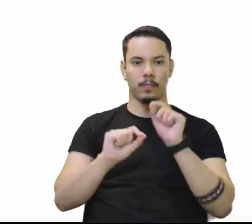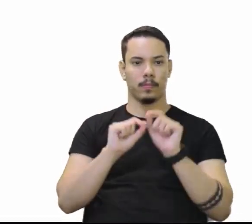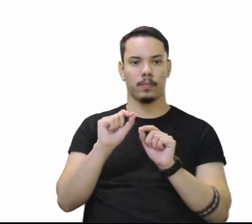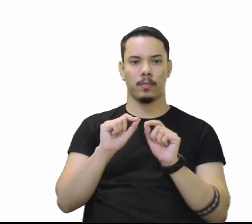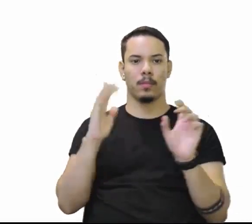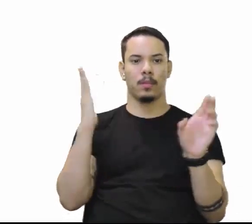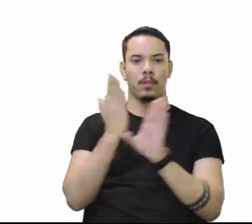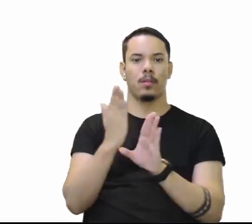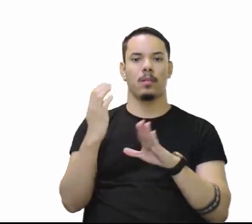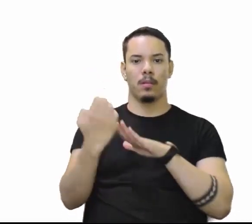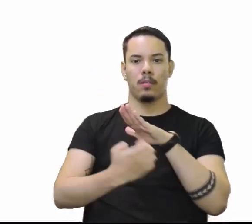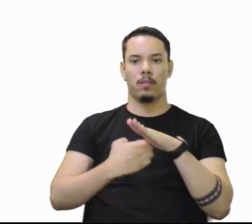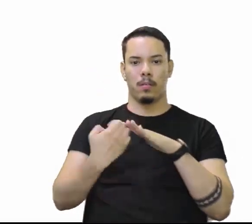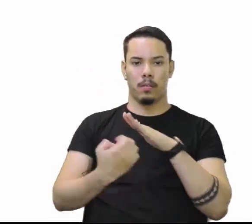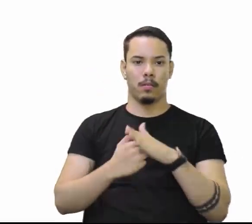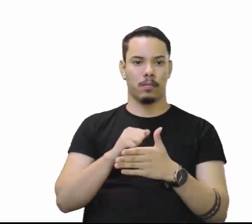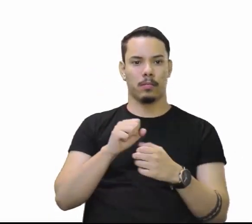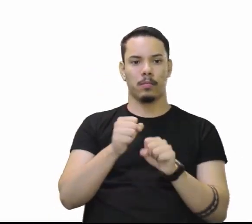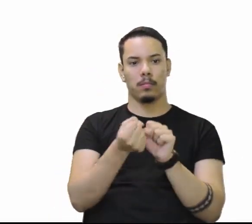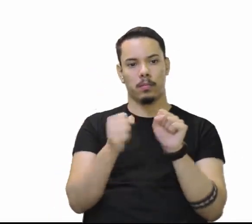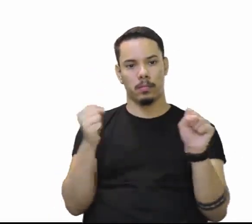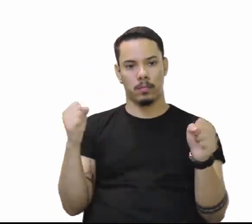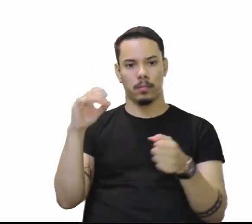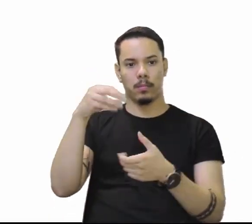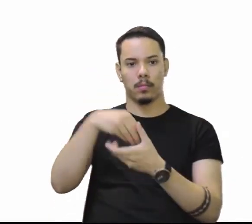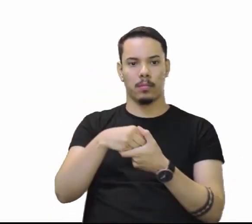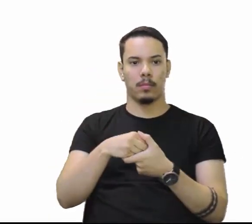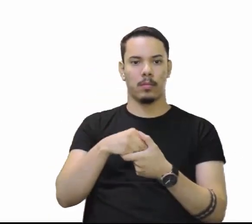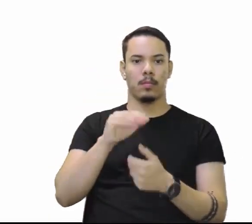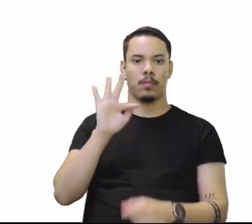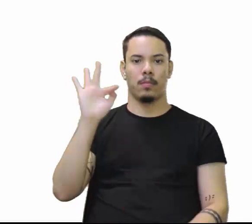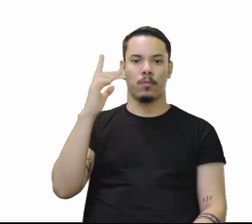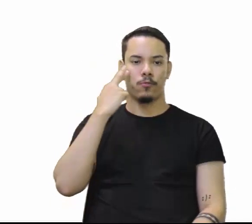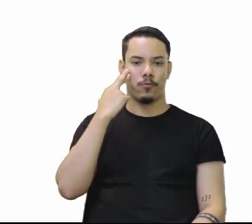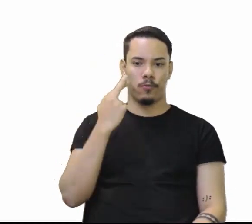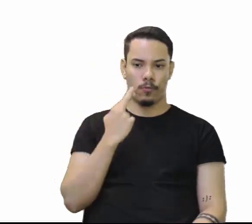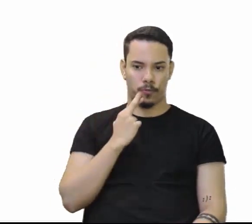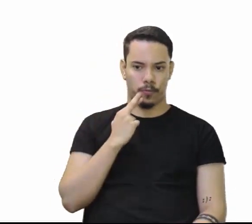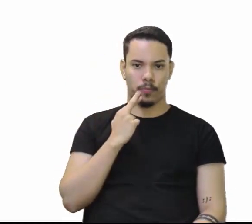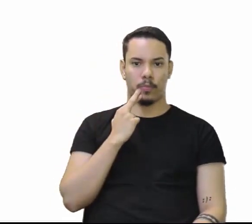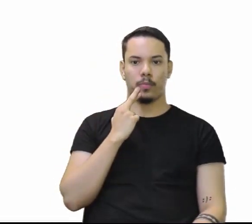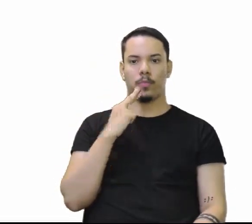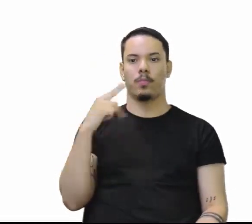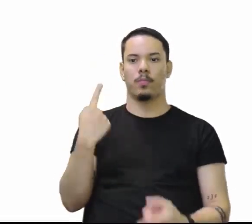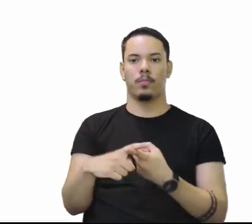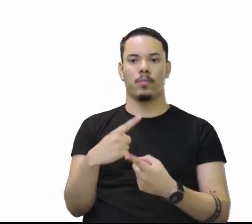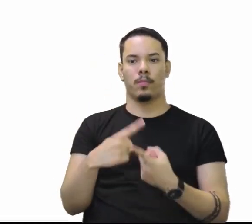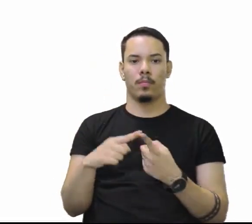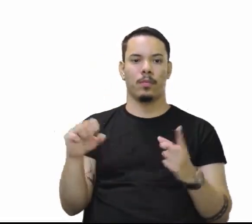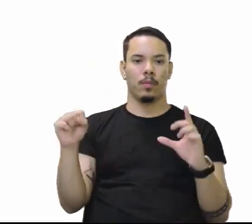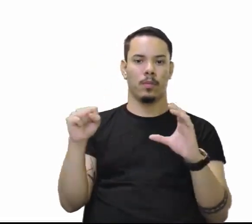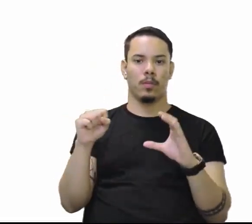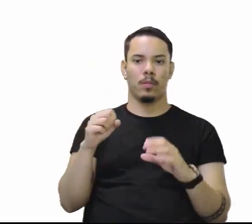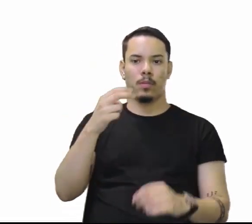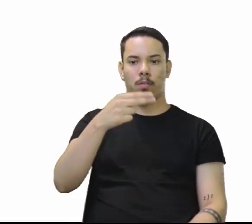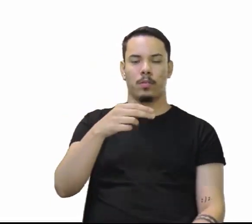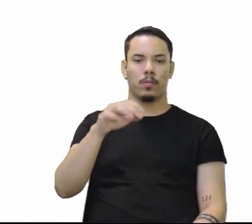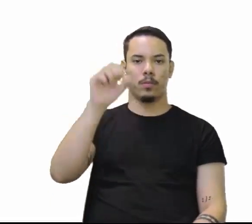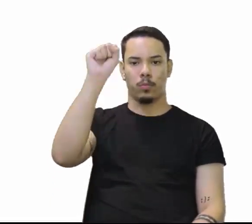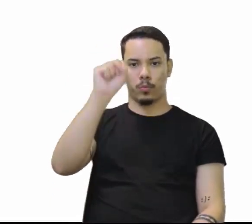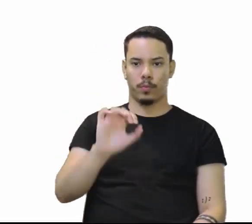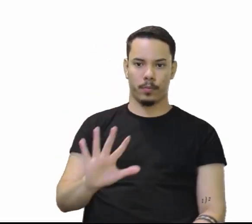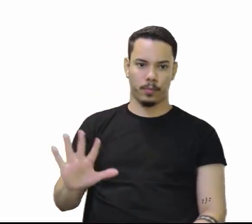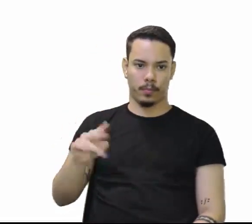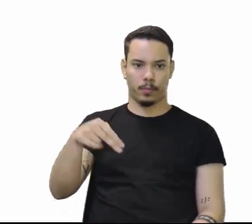esteve a cargo da empreiteira que estendeu-se dentro do território federal de Rondônia, no sentido sudeste e nordeste.